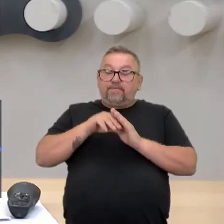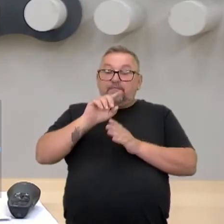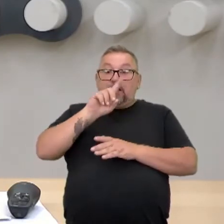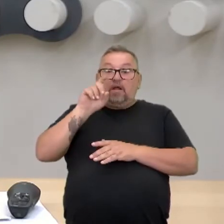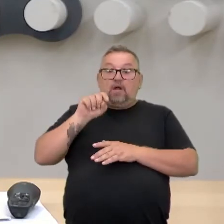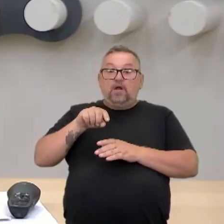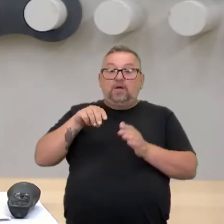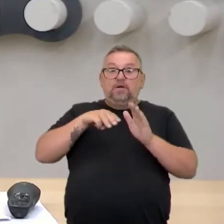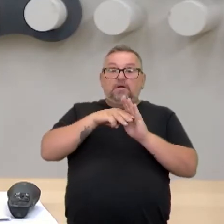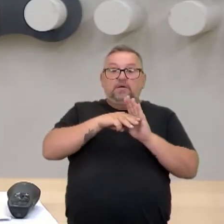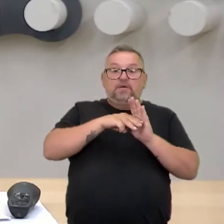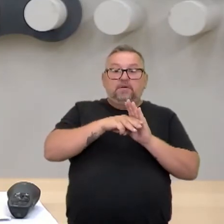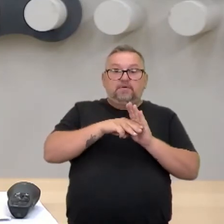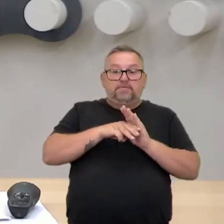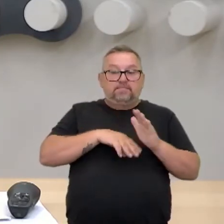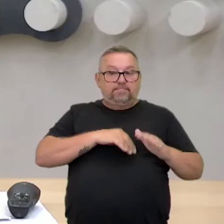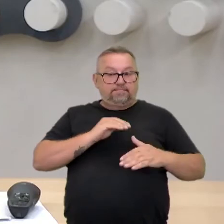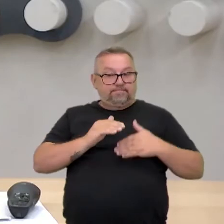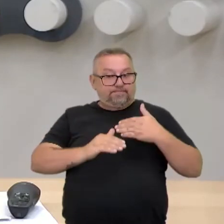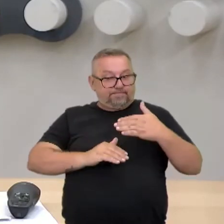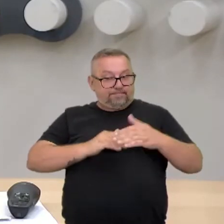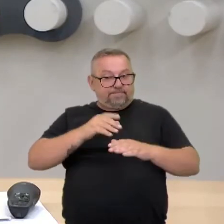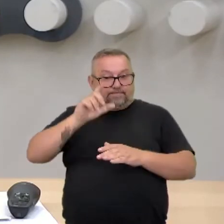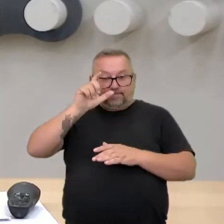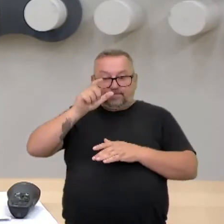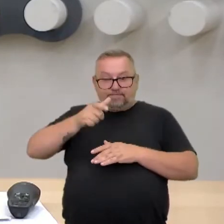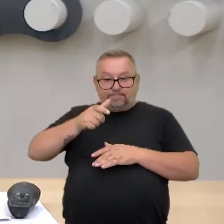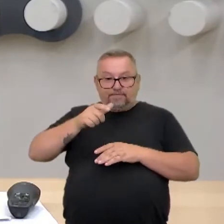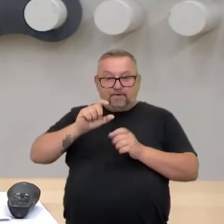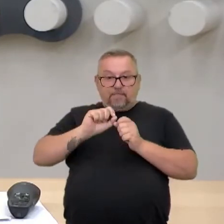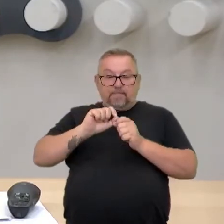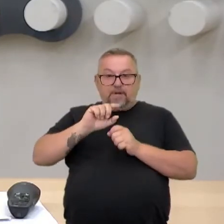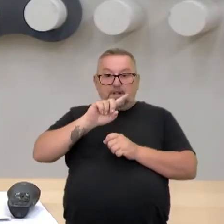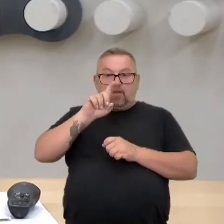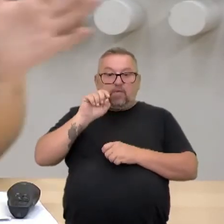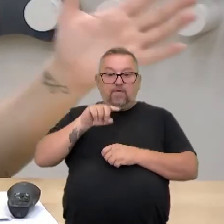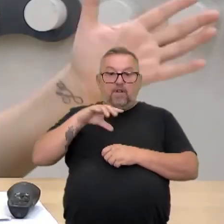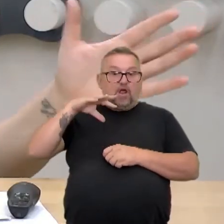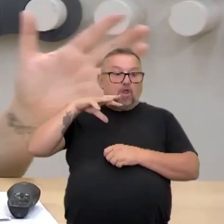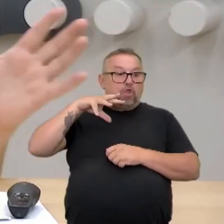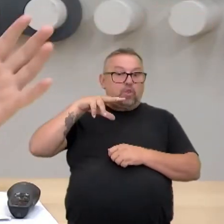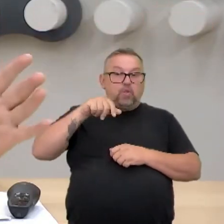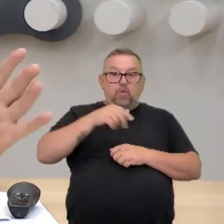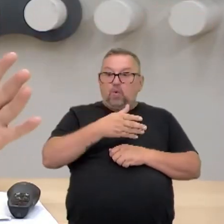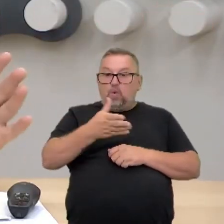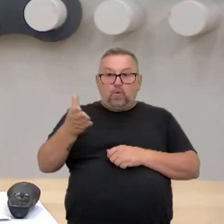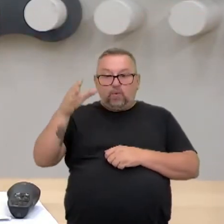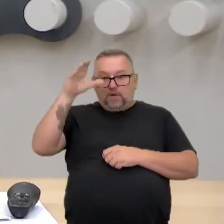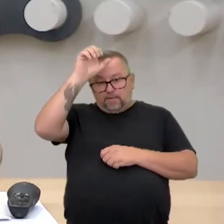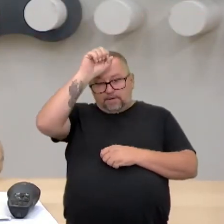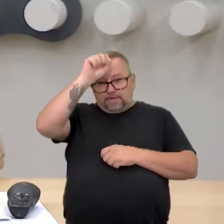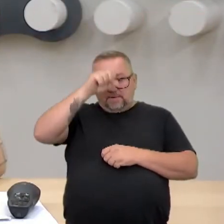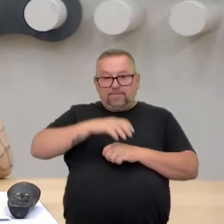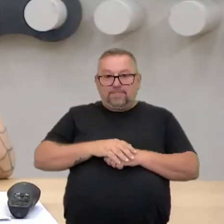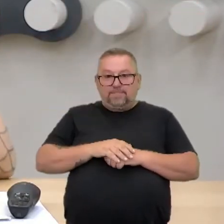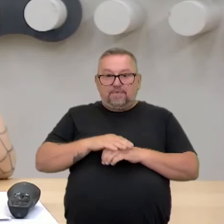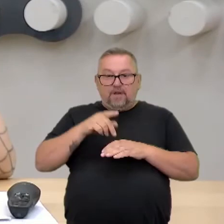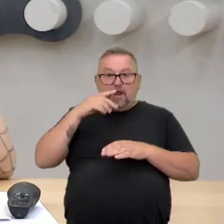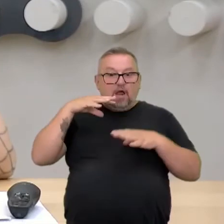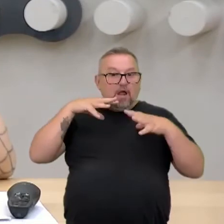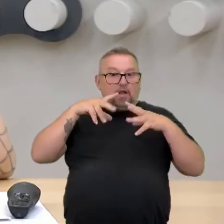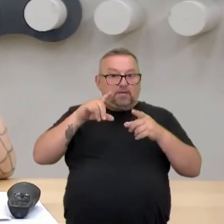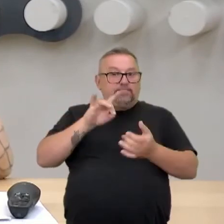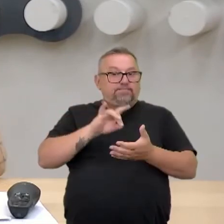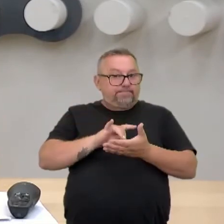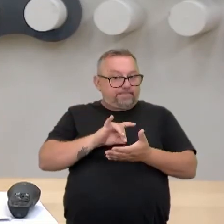dúvida metódica é o procedimento que o de kart utiliza para duvidar de tudo que ele aprendeu e gente quando eu digo